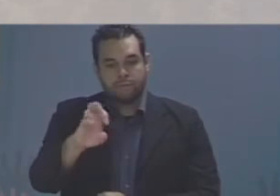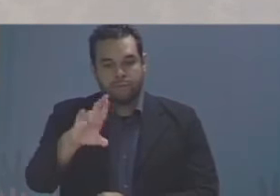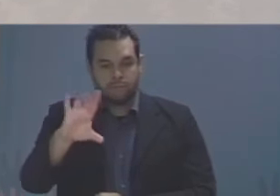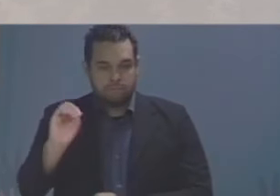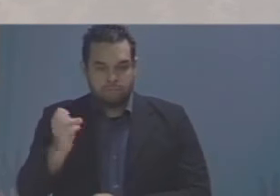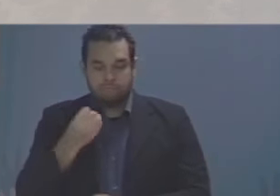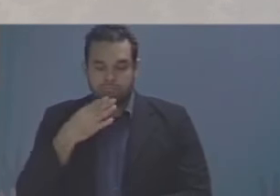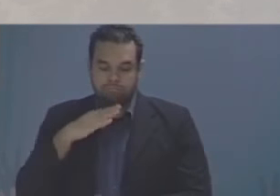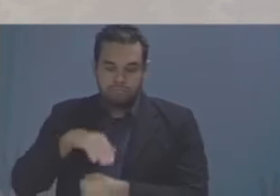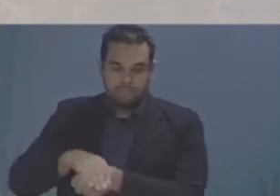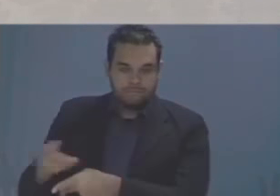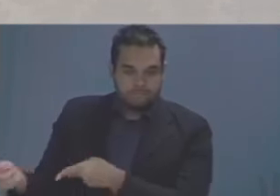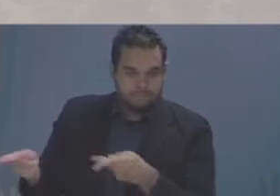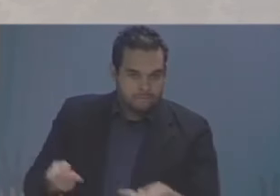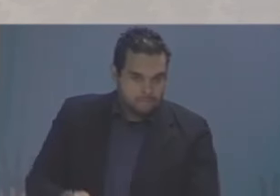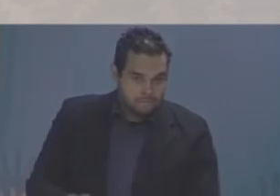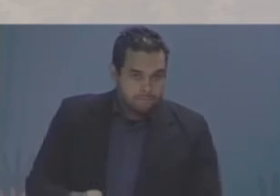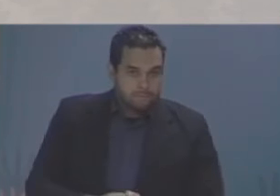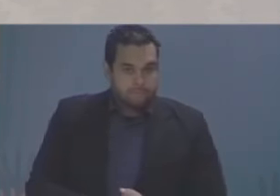Boa noite, bem-vindo. Boa noite.